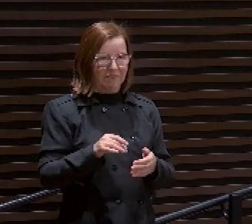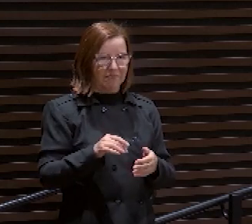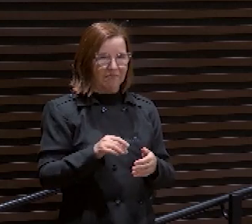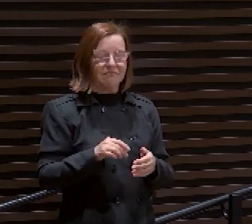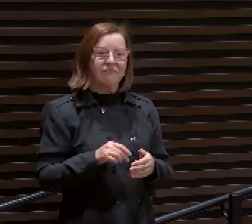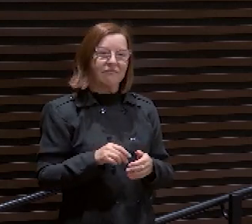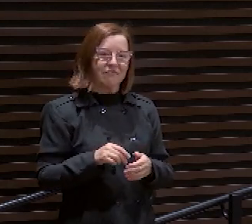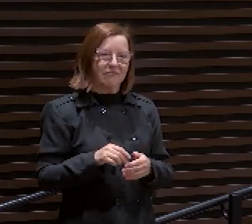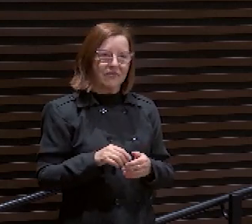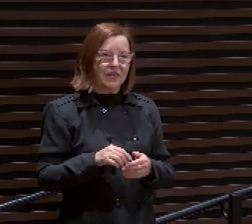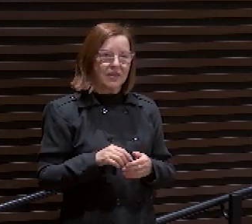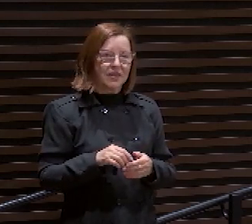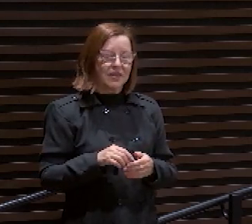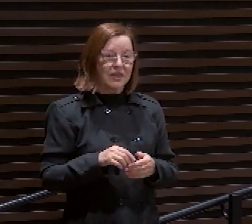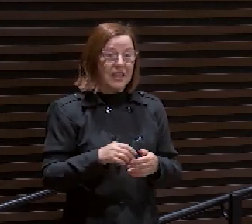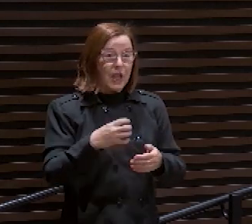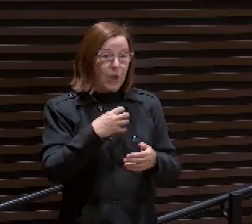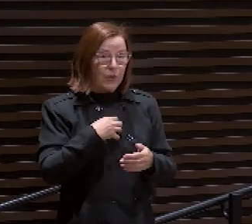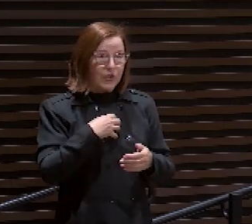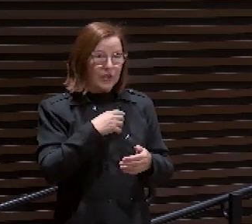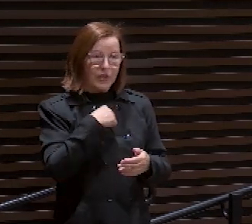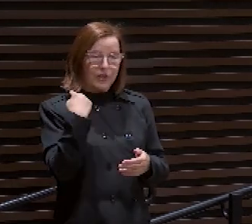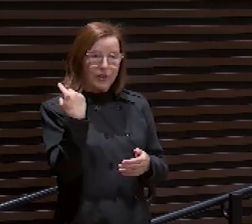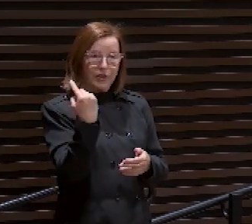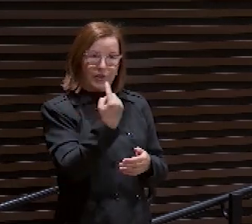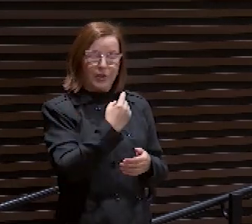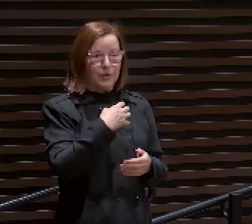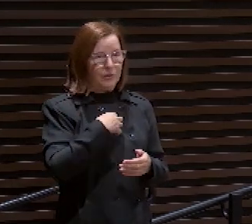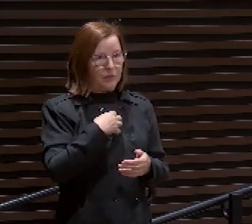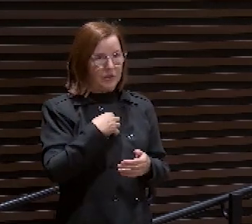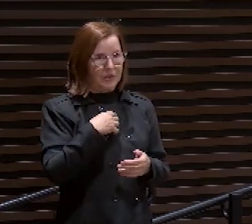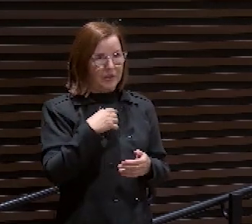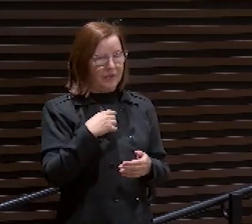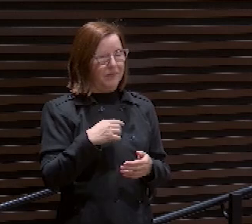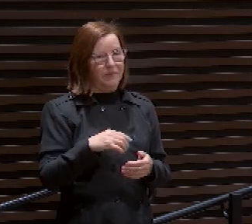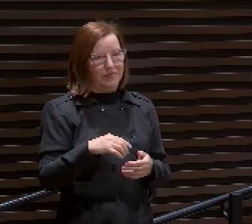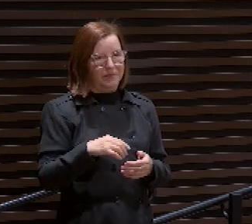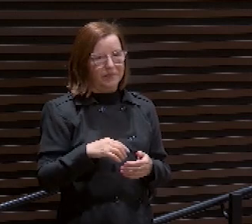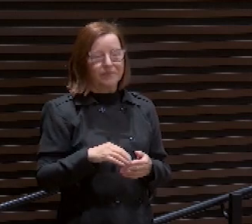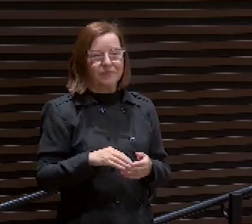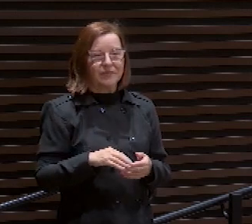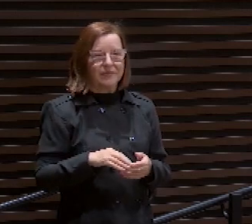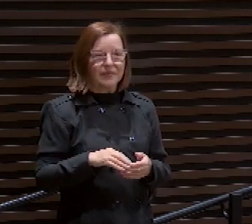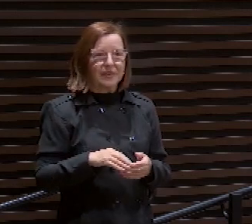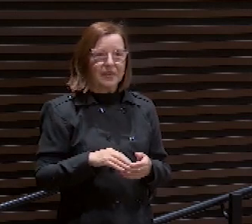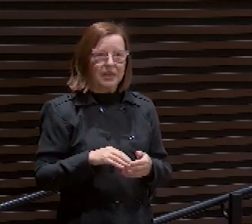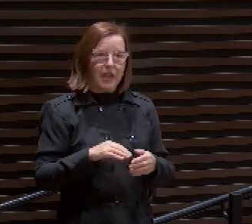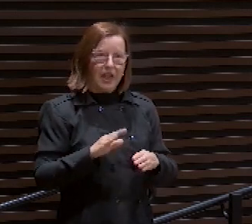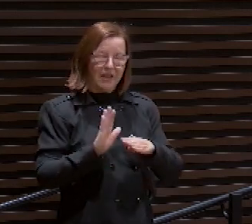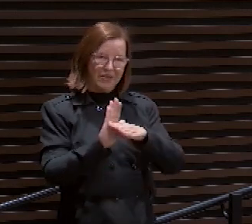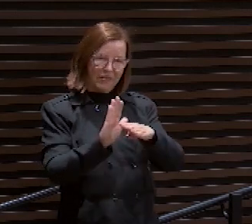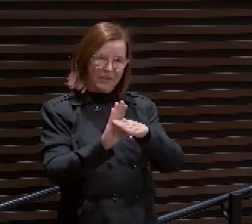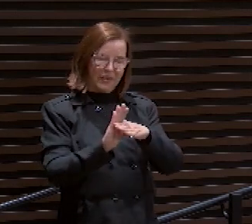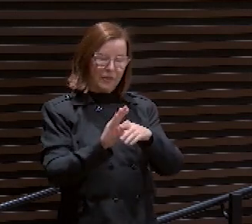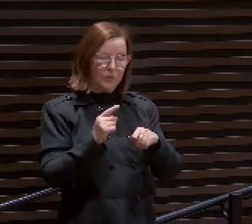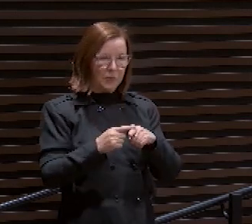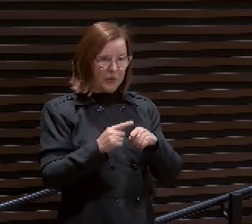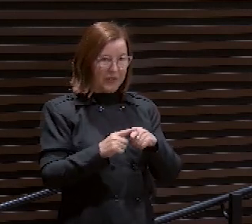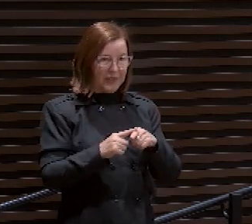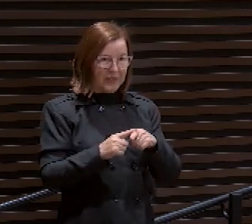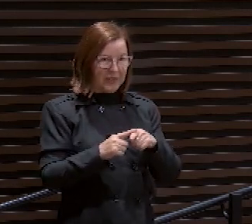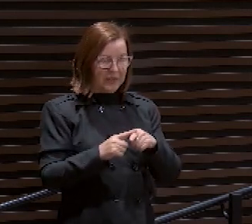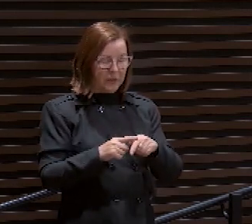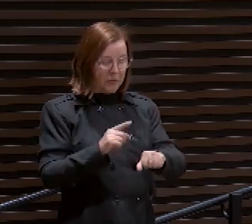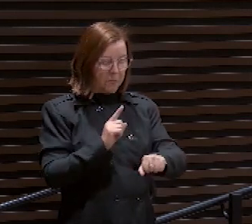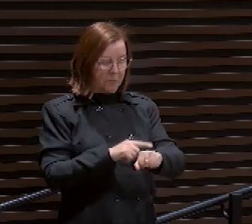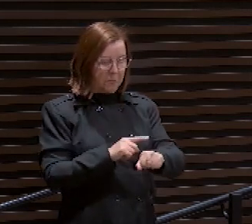nos comportamos e não meramente como nós nos sentimos diante dessas situações. Porque quando essas situações chegam, a gente se